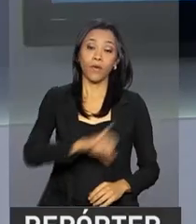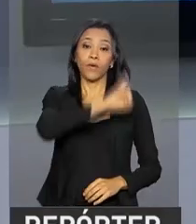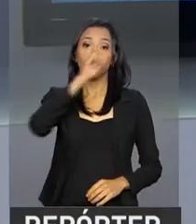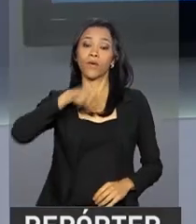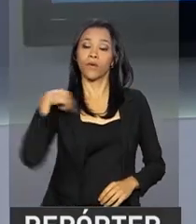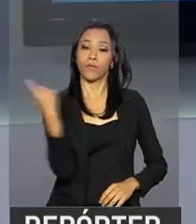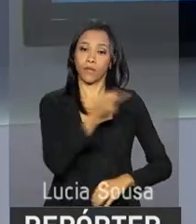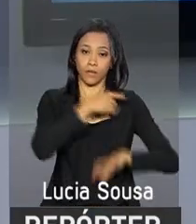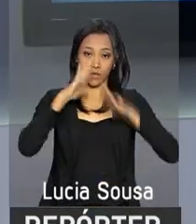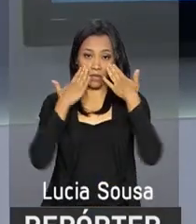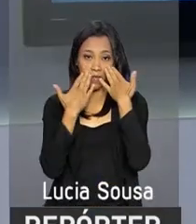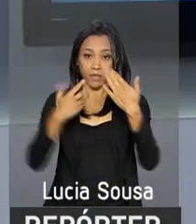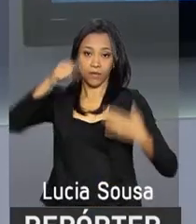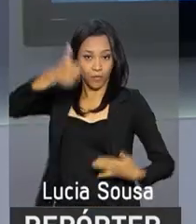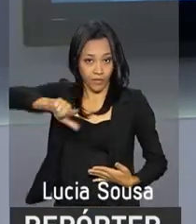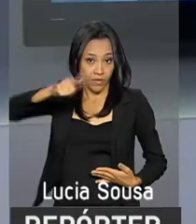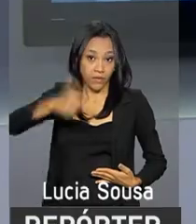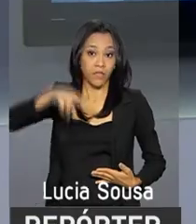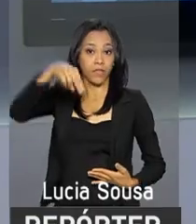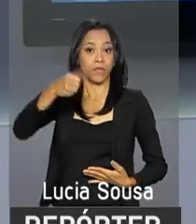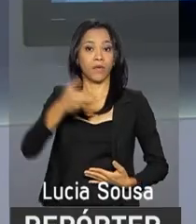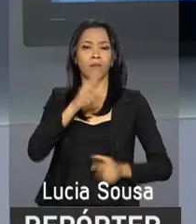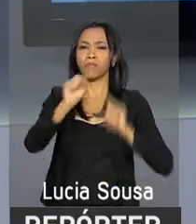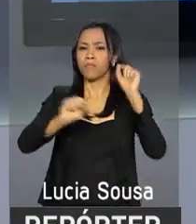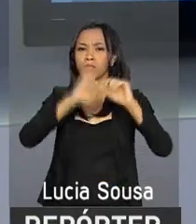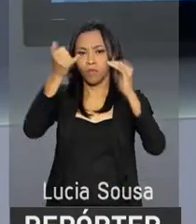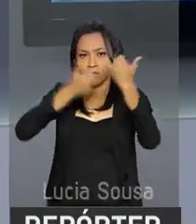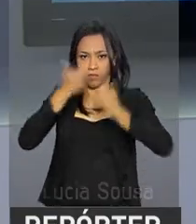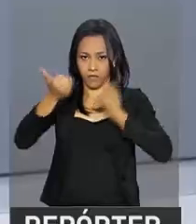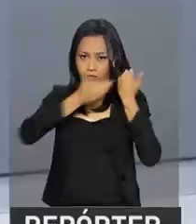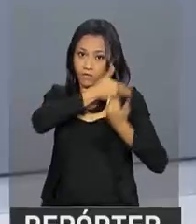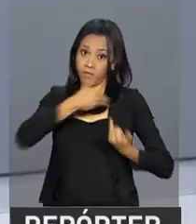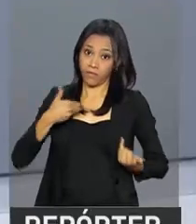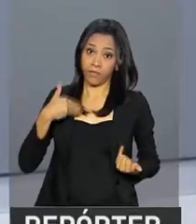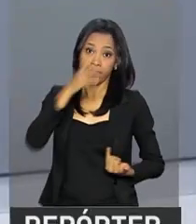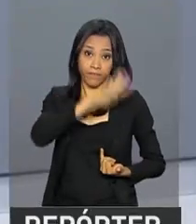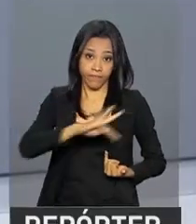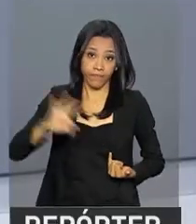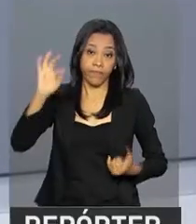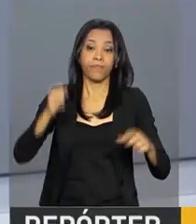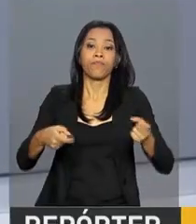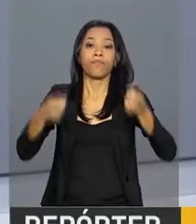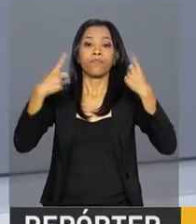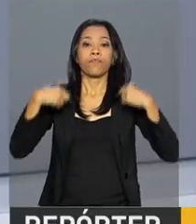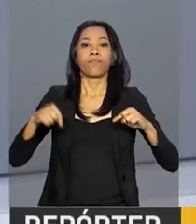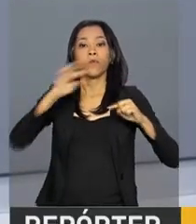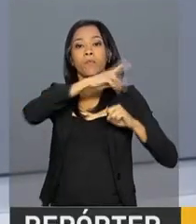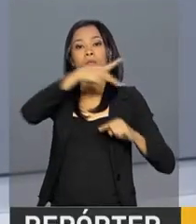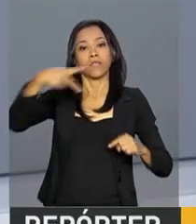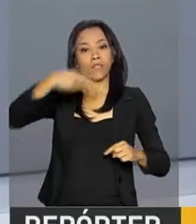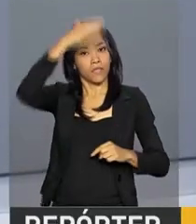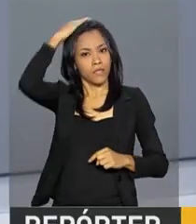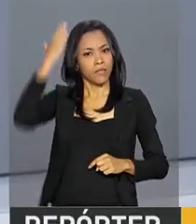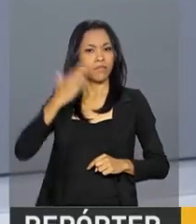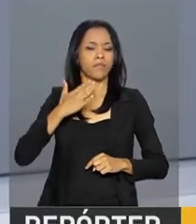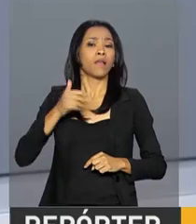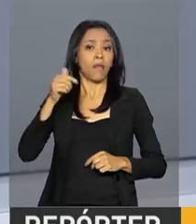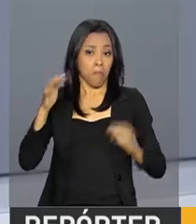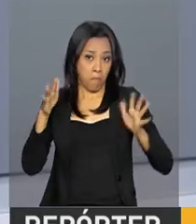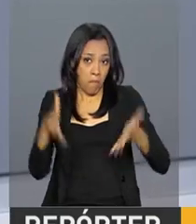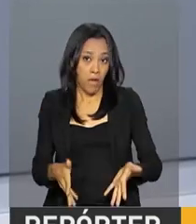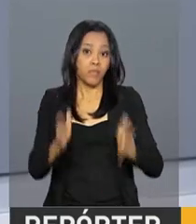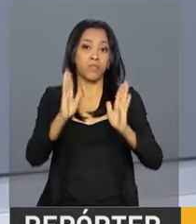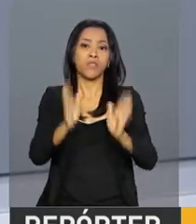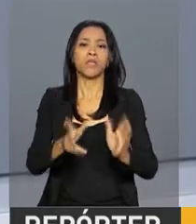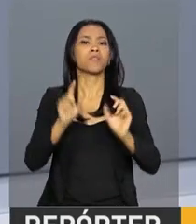Olá, estamos de volta com o repórter NBR e as notícias do governo federal. O presidente Michel Temer participa agora, aqui em Brasília,